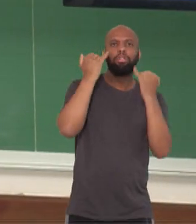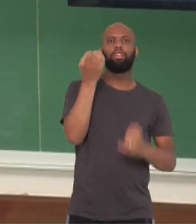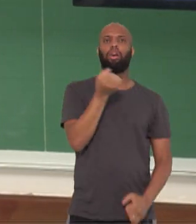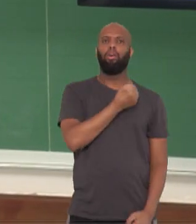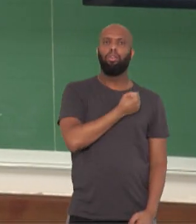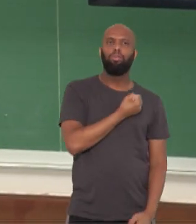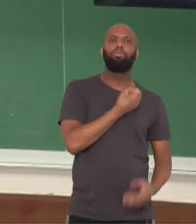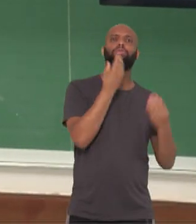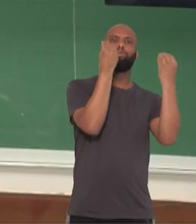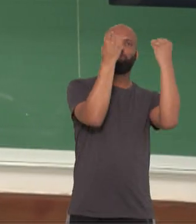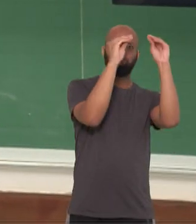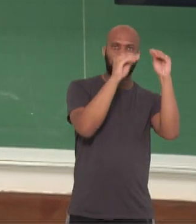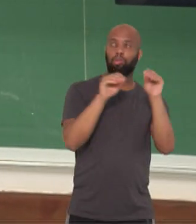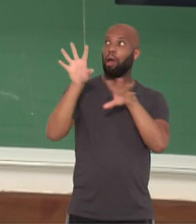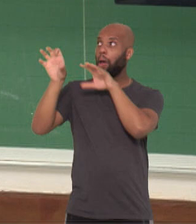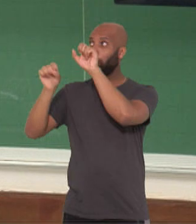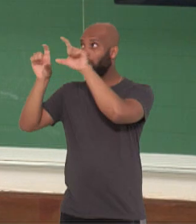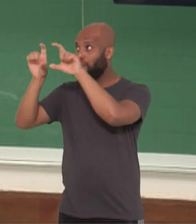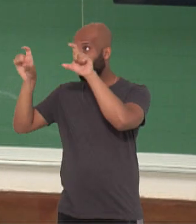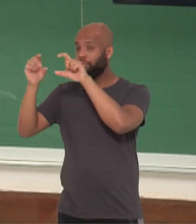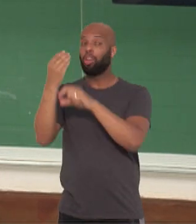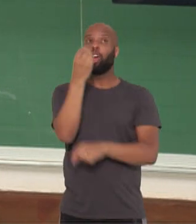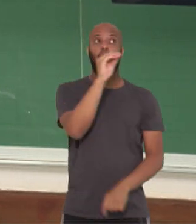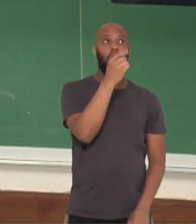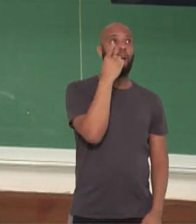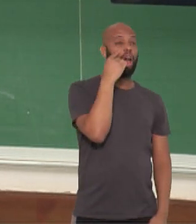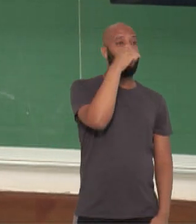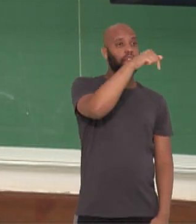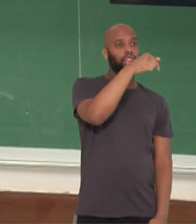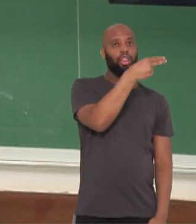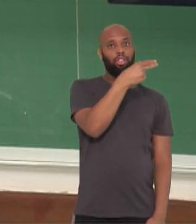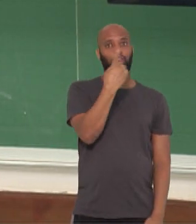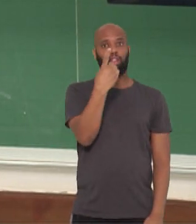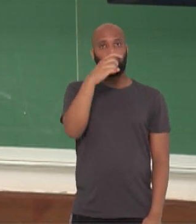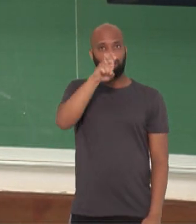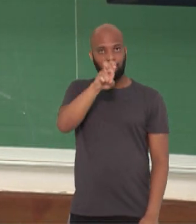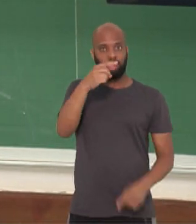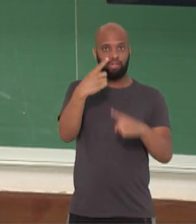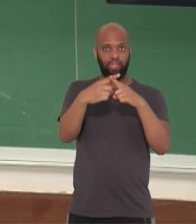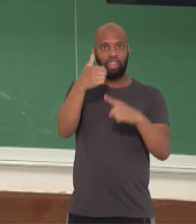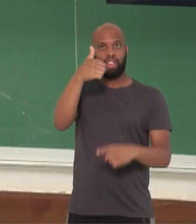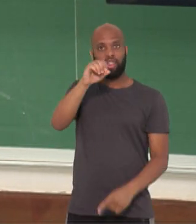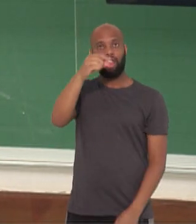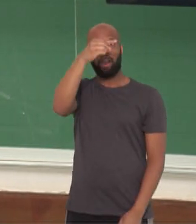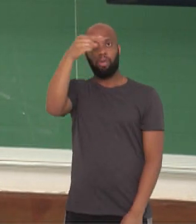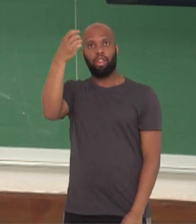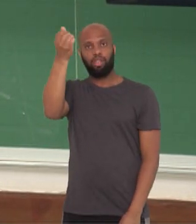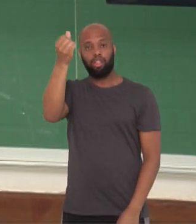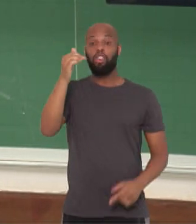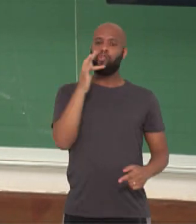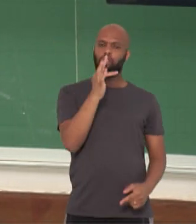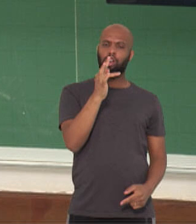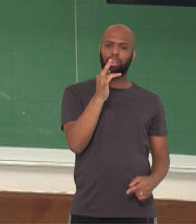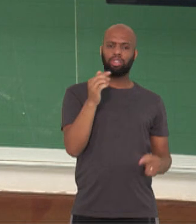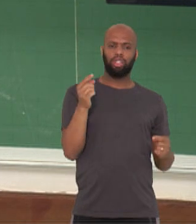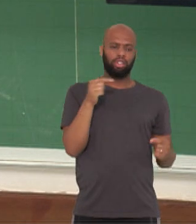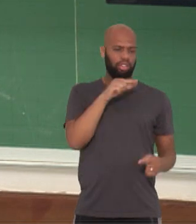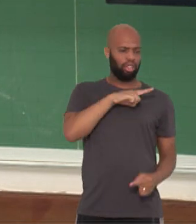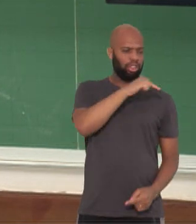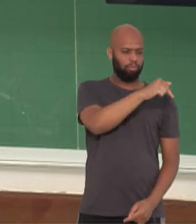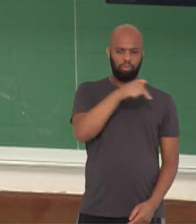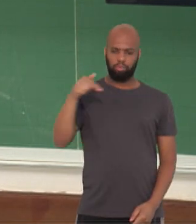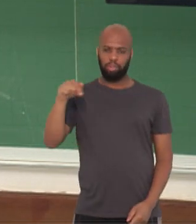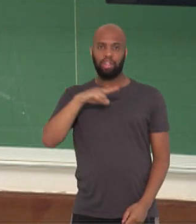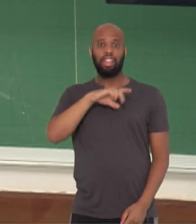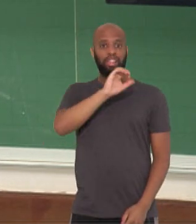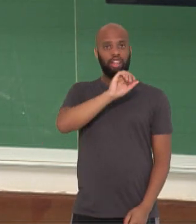no exercício. A carga elétrica é 15 vezes 10 elevado a menos 6 coulombs. A força entre essas cargas é 0,3 newtons.